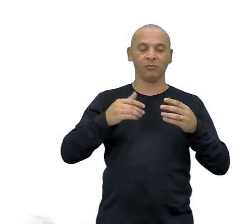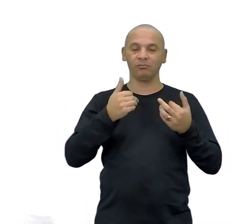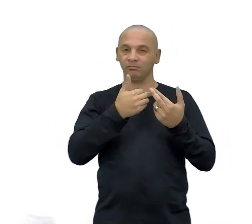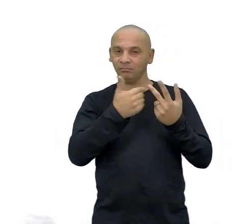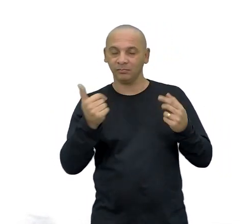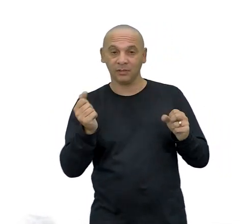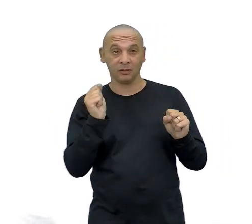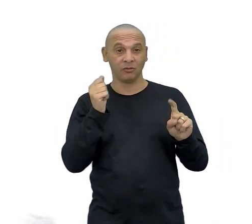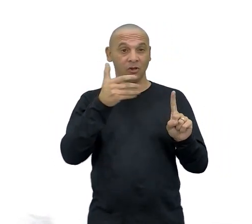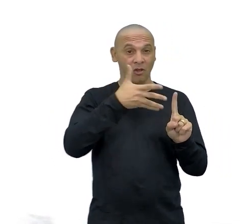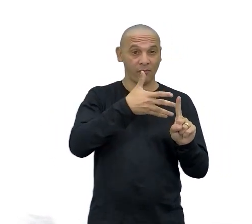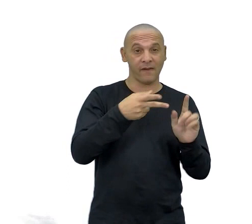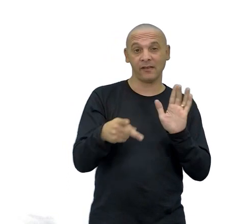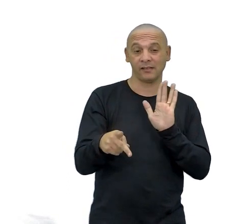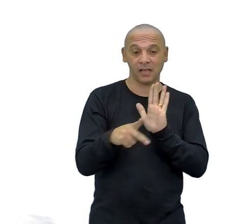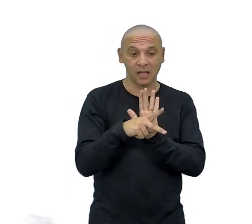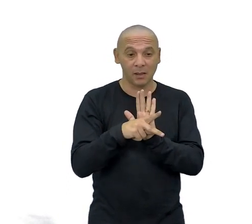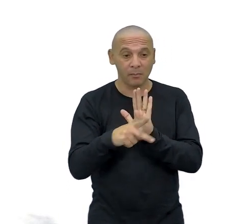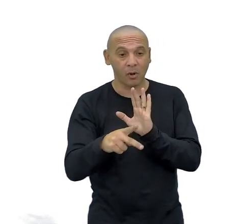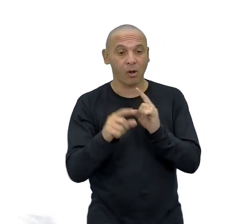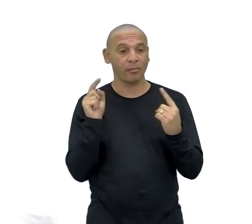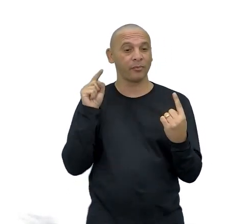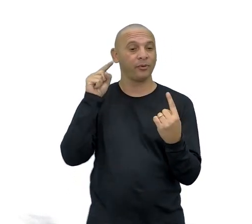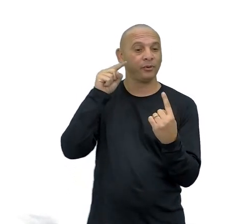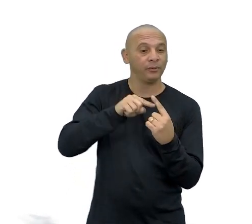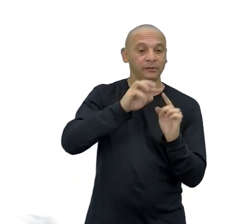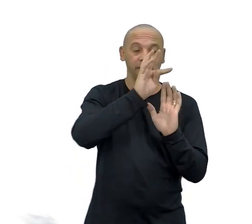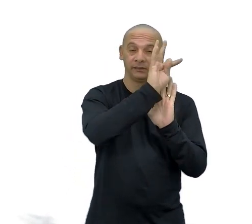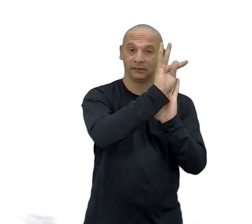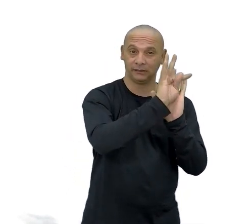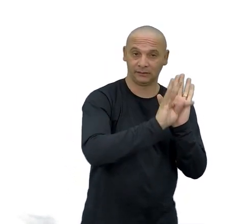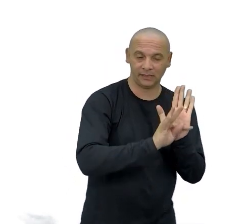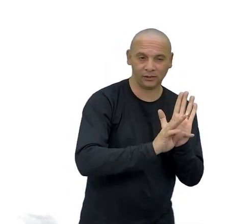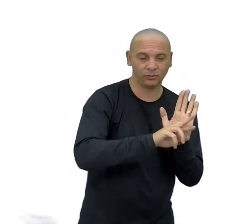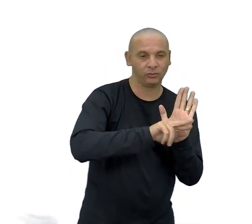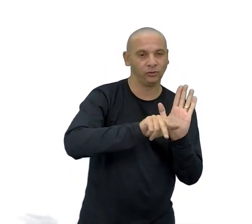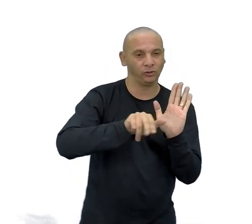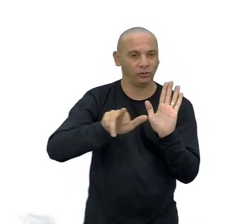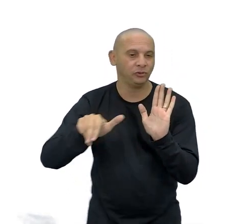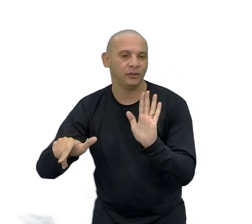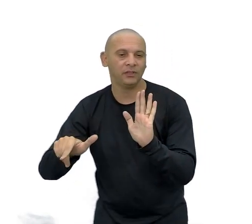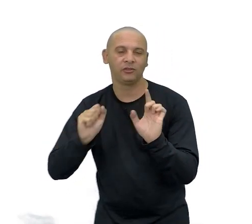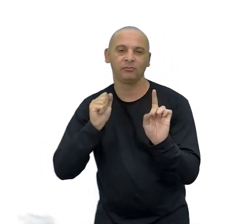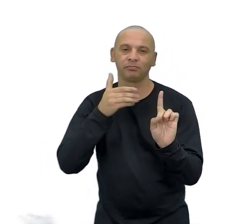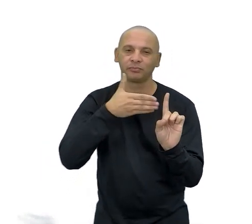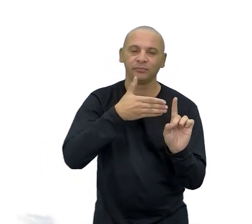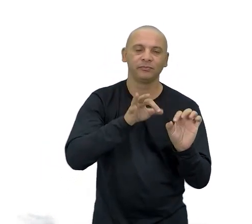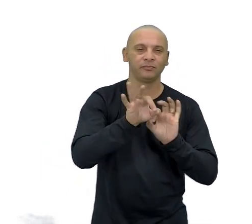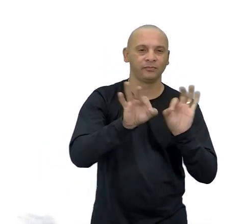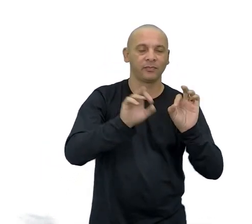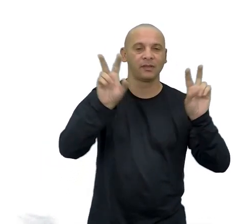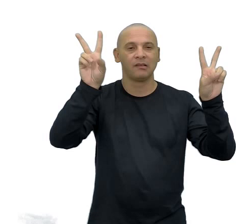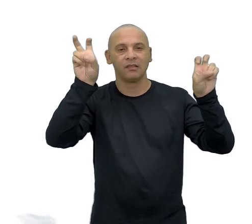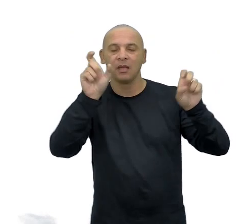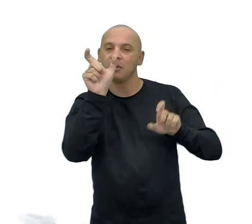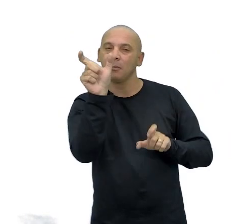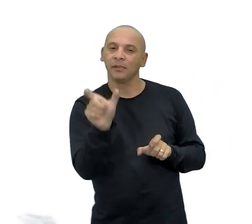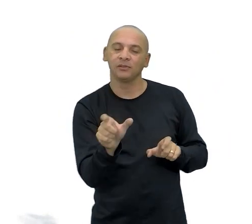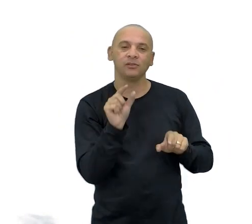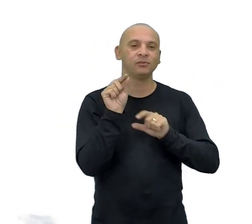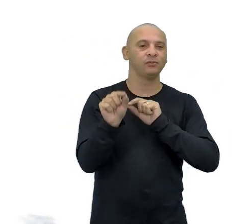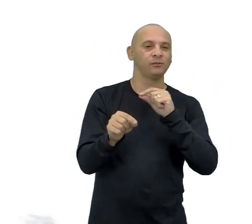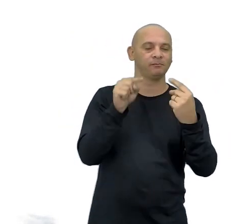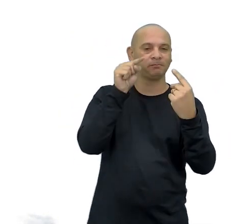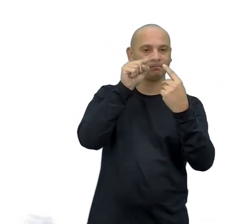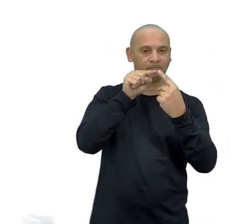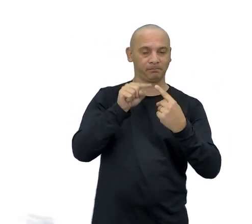referências explícitas ou implícitas a outros textos, quanto aos temas, personagens e recursos